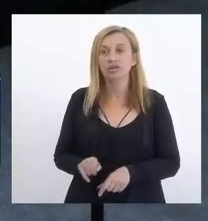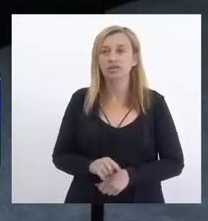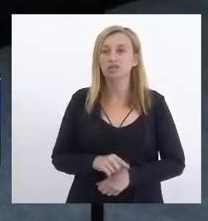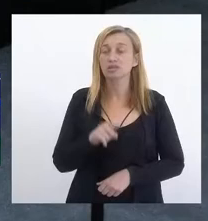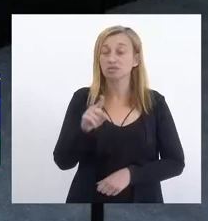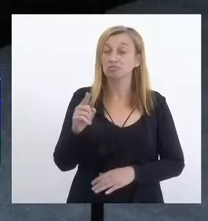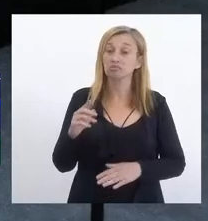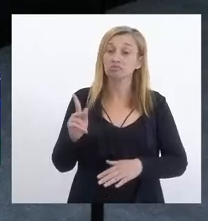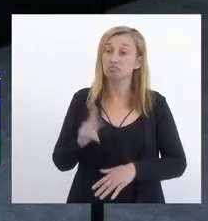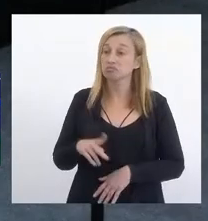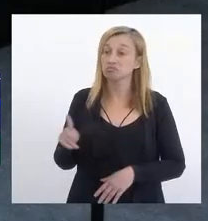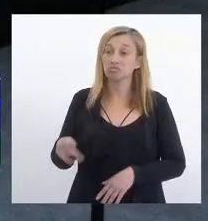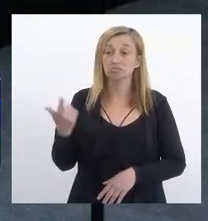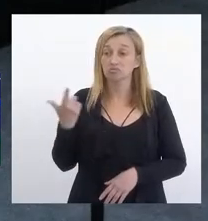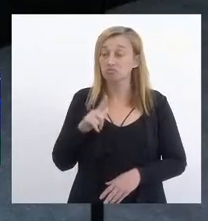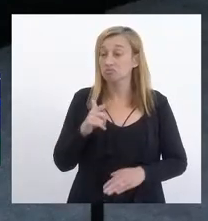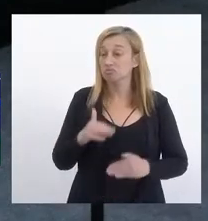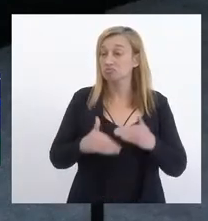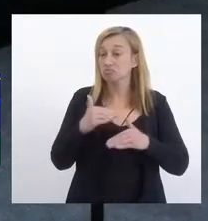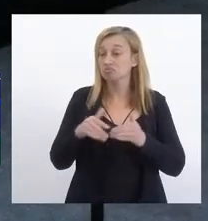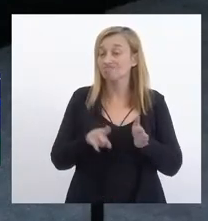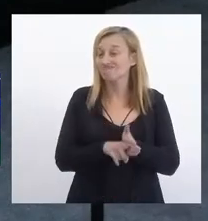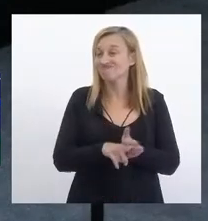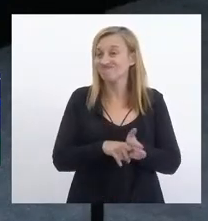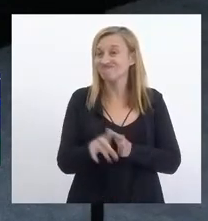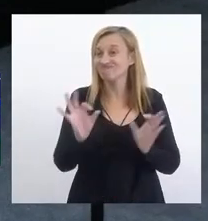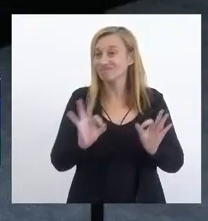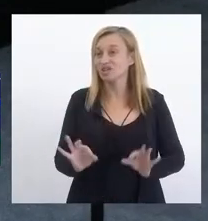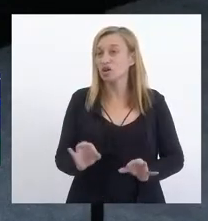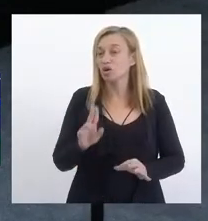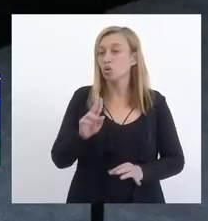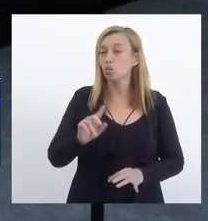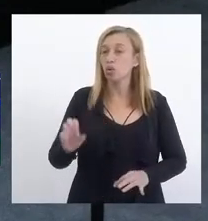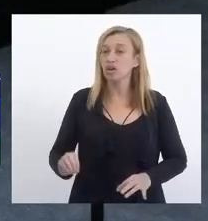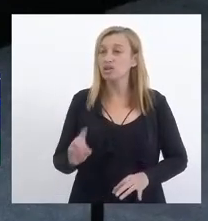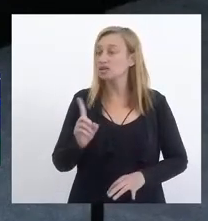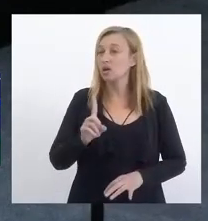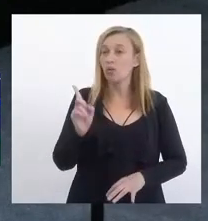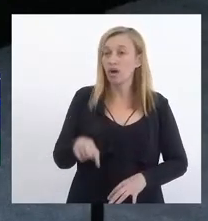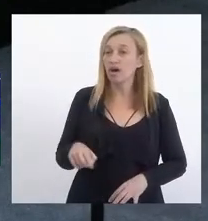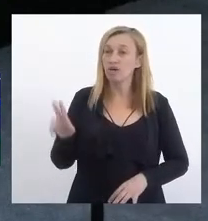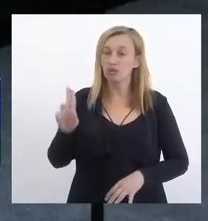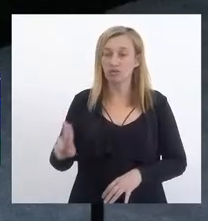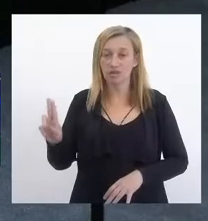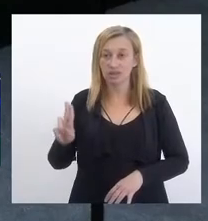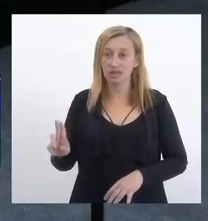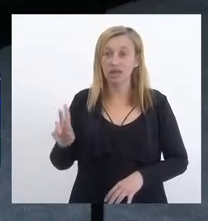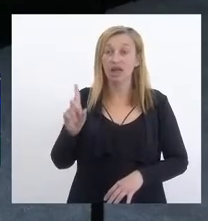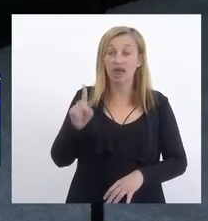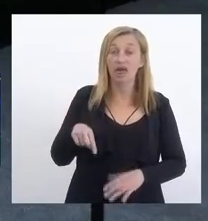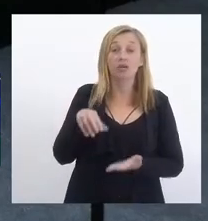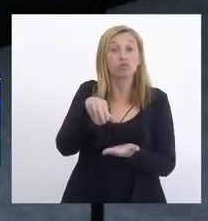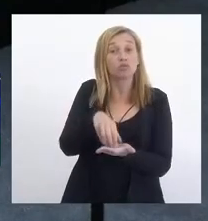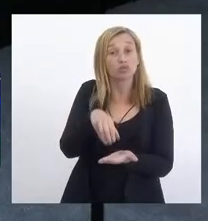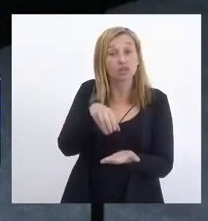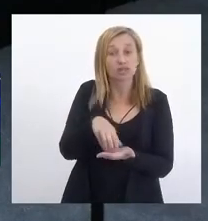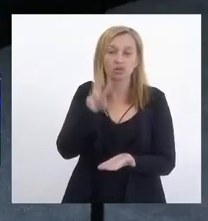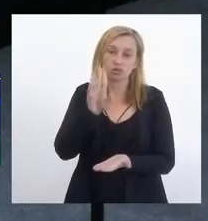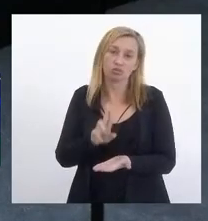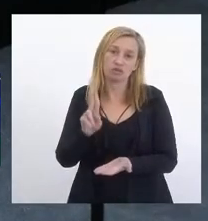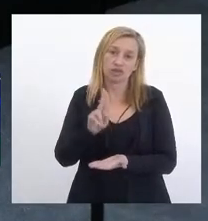esses professores não têm condições de desenvolver pesquisas, porque a UESO não é uma universidade. A UESO é um centro